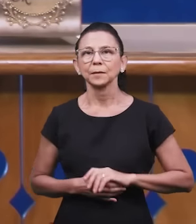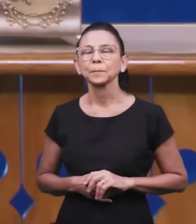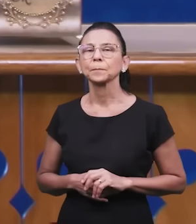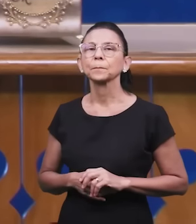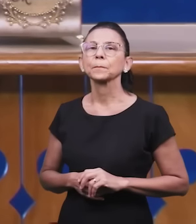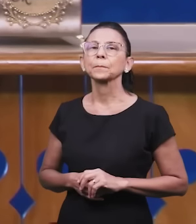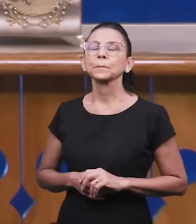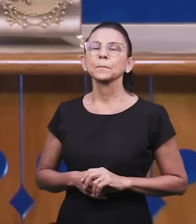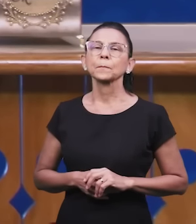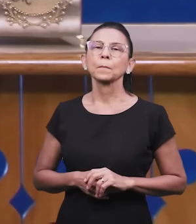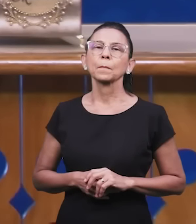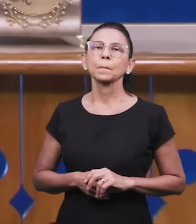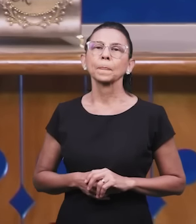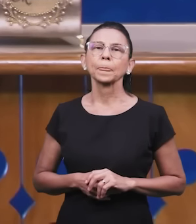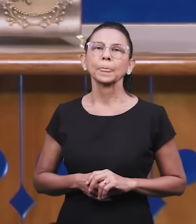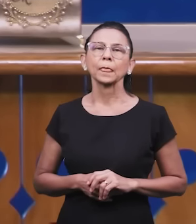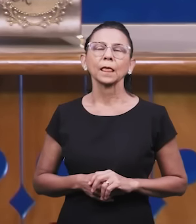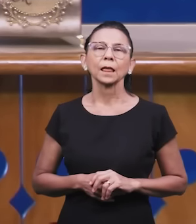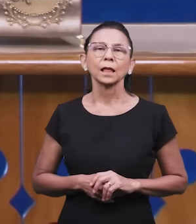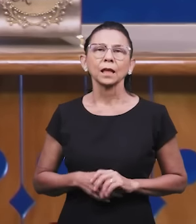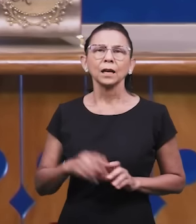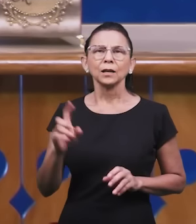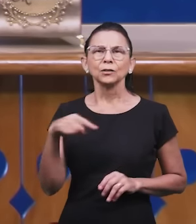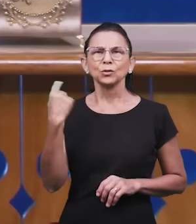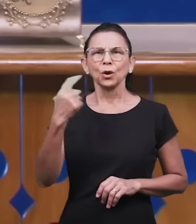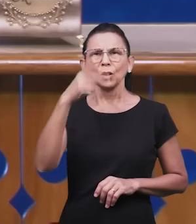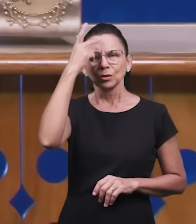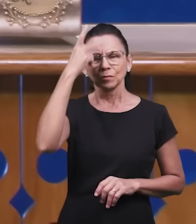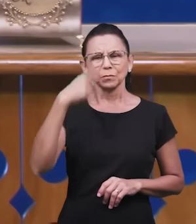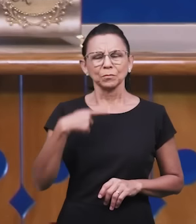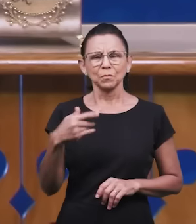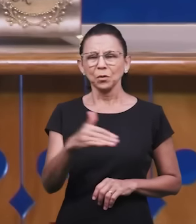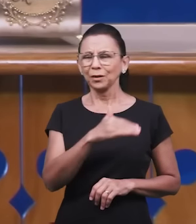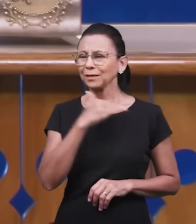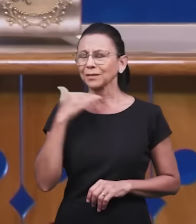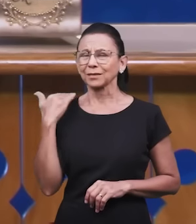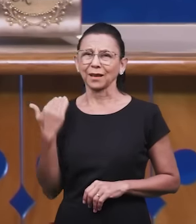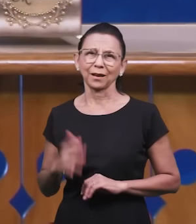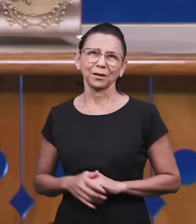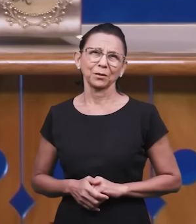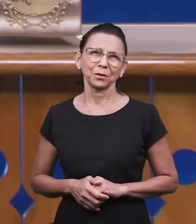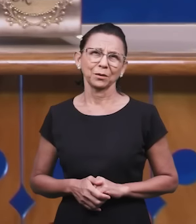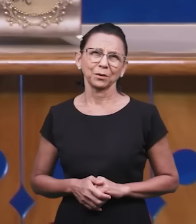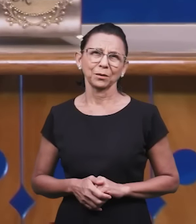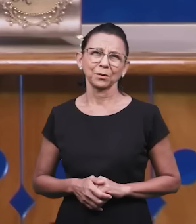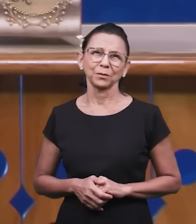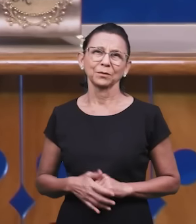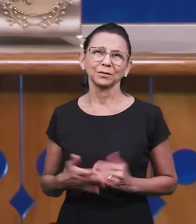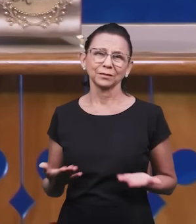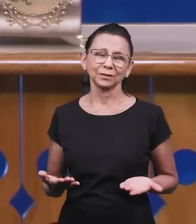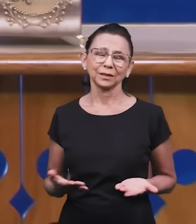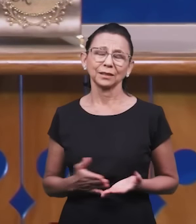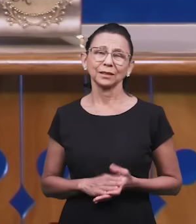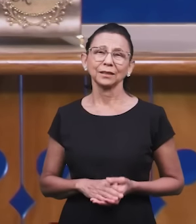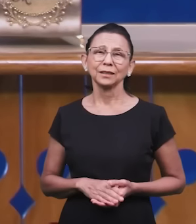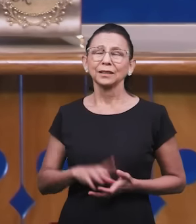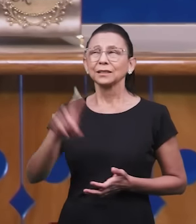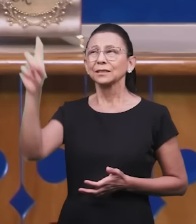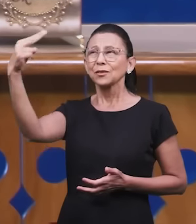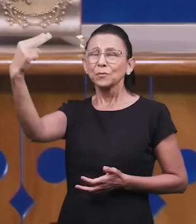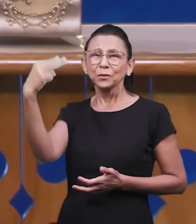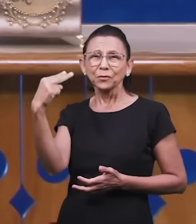segunda parte do texto, é que é o homem mortal para que te lembres dele e o filho do homem para que o visites. E nós vemos aqui,